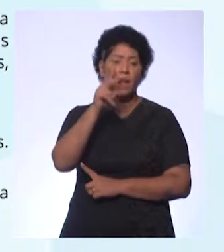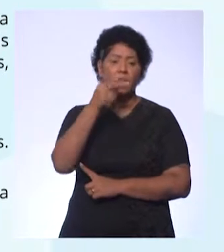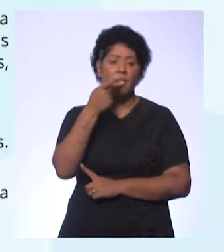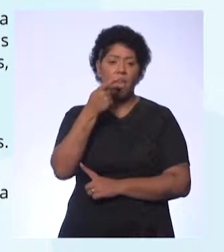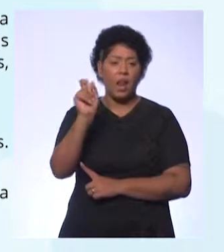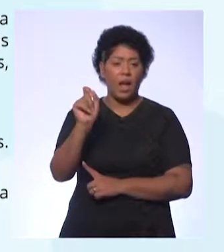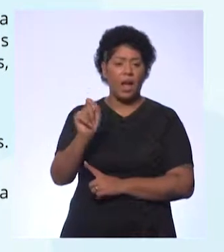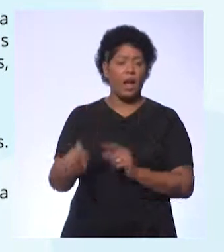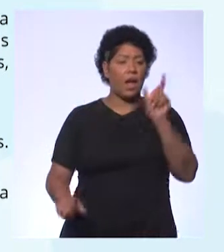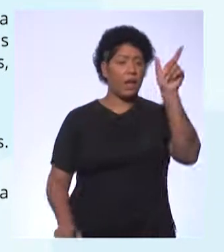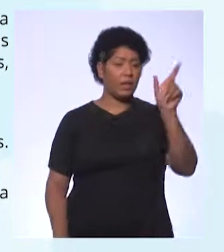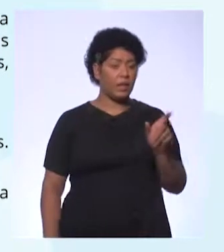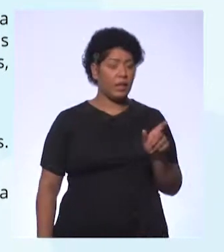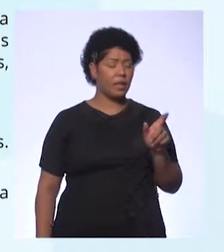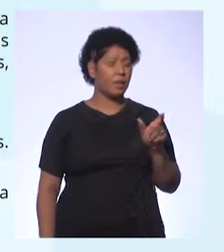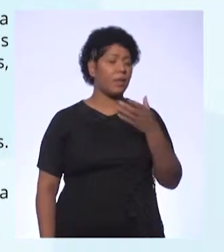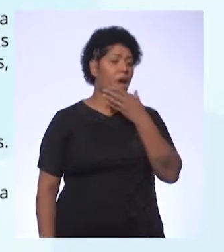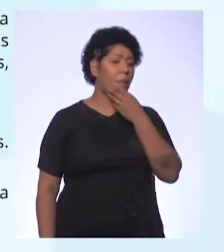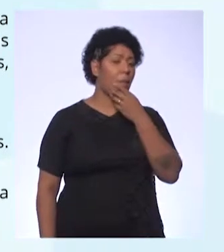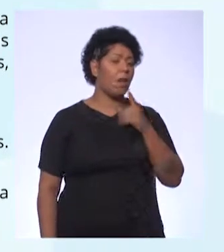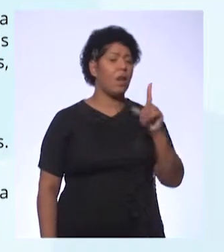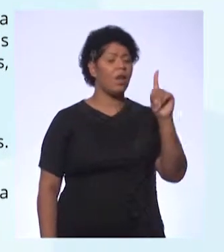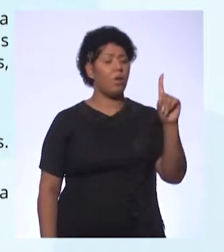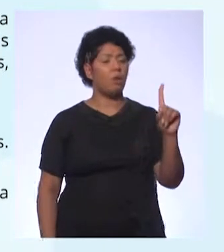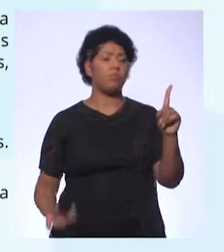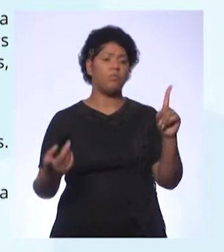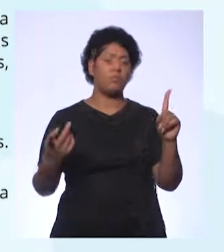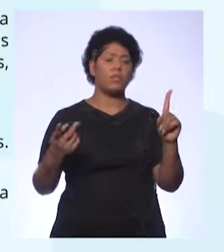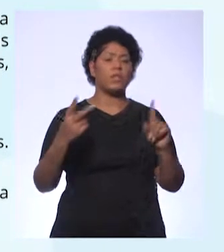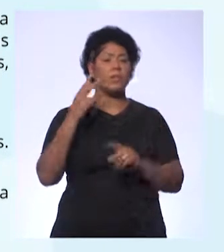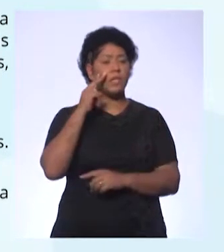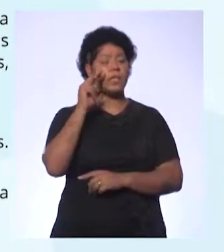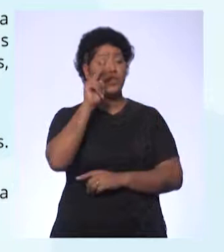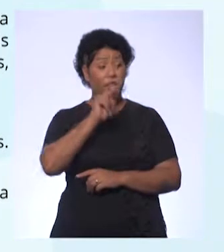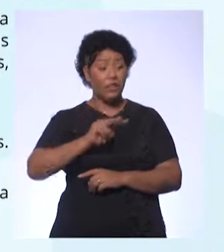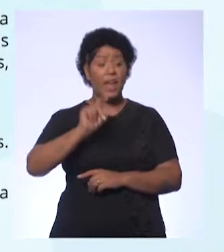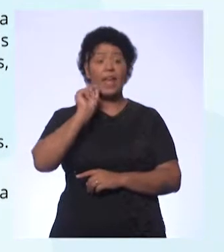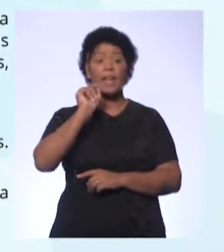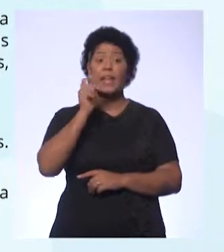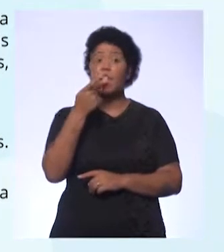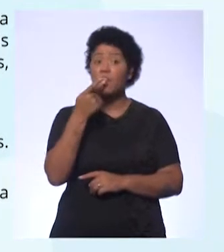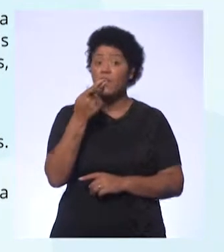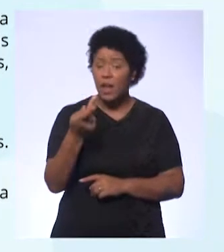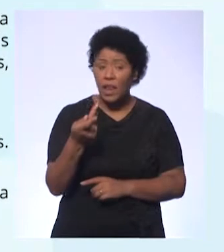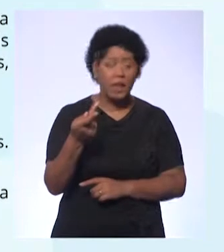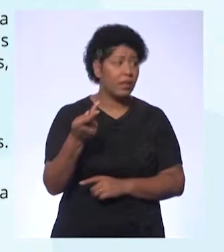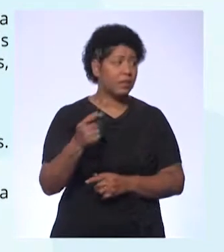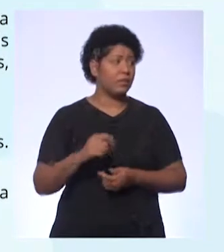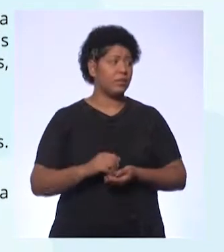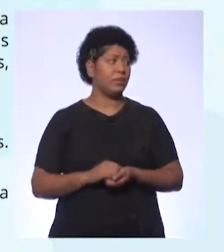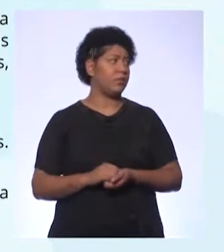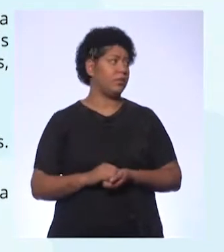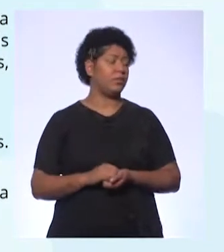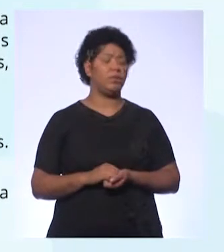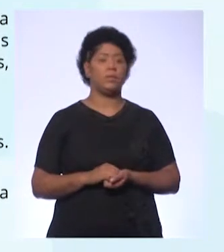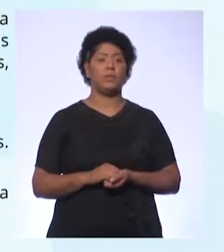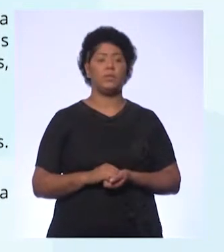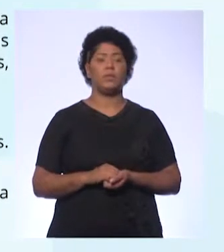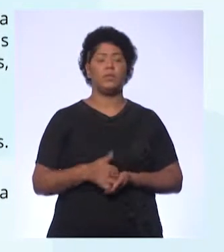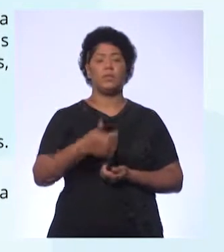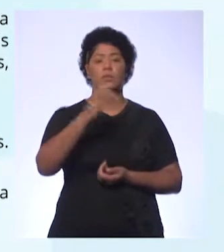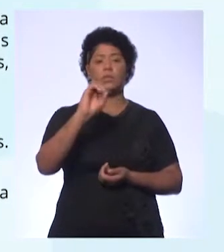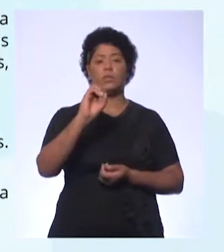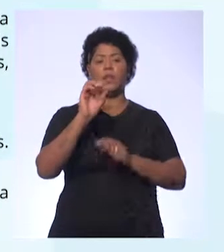saibam quem é que está falando. Nos textos dramáticos, né, de teatro, geralmente vem já antecipado o nome das personagens. No 10º